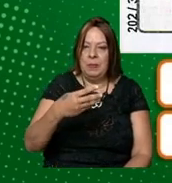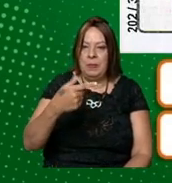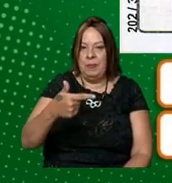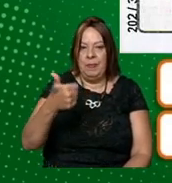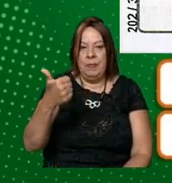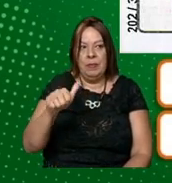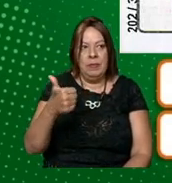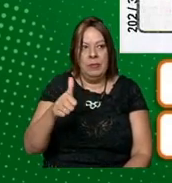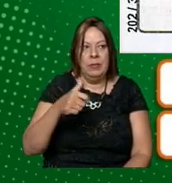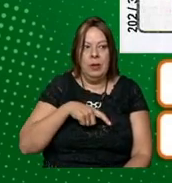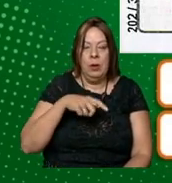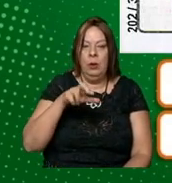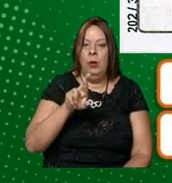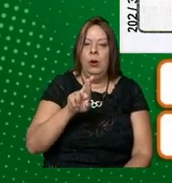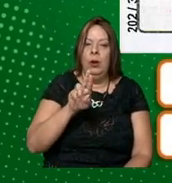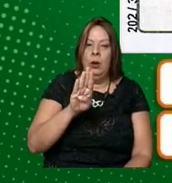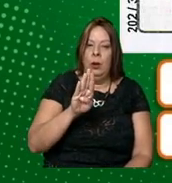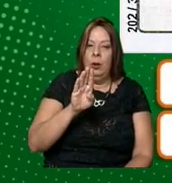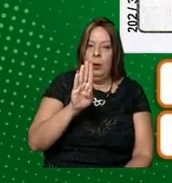174211, saiu para o